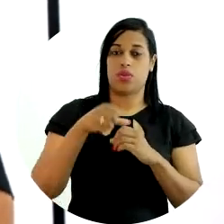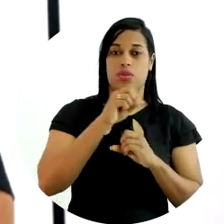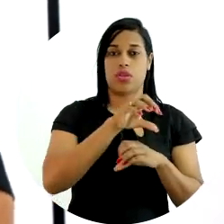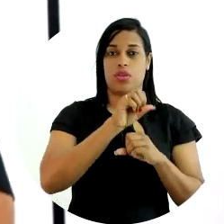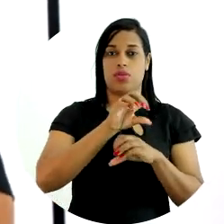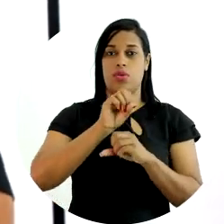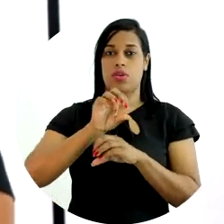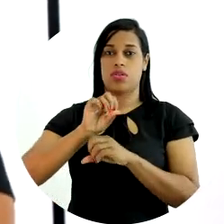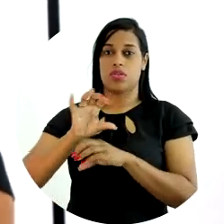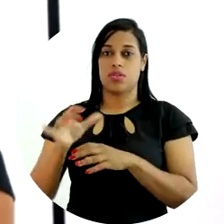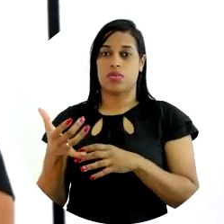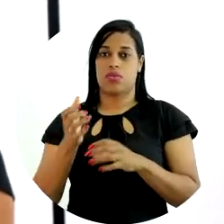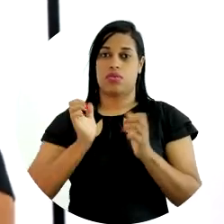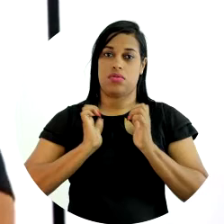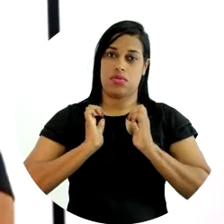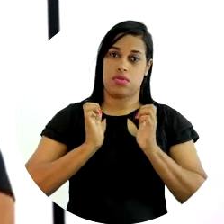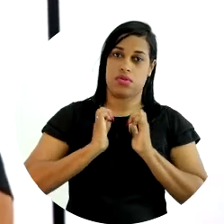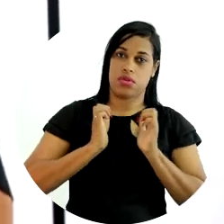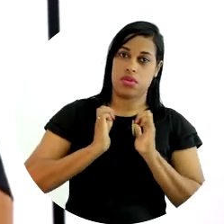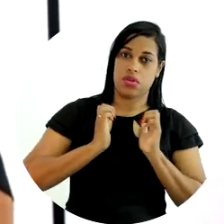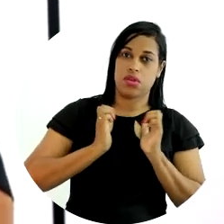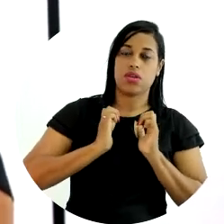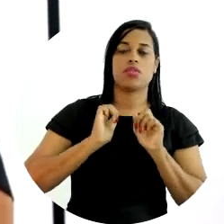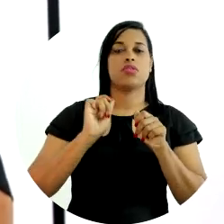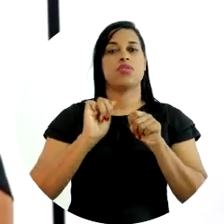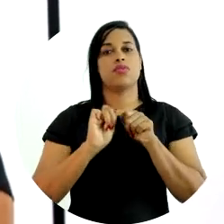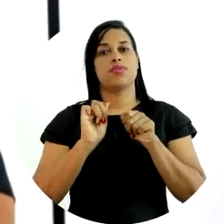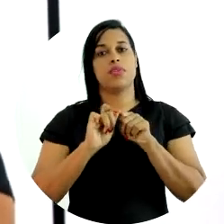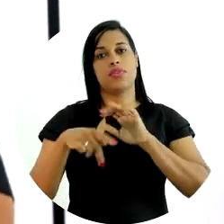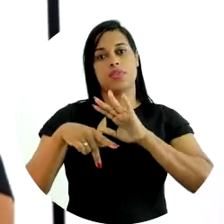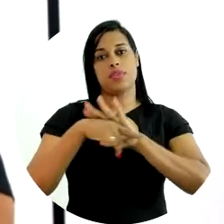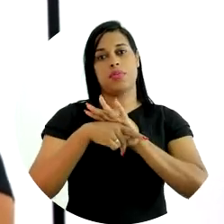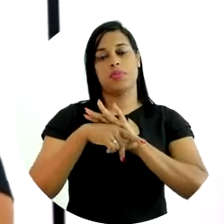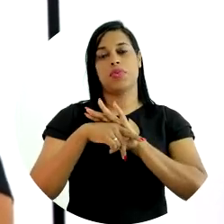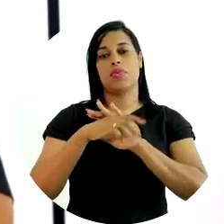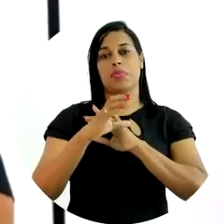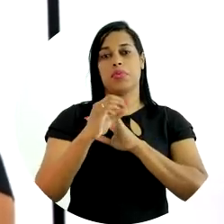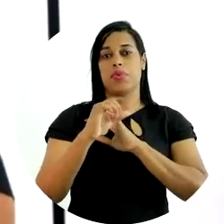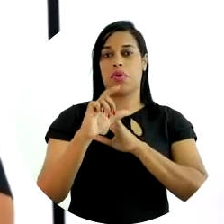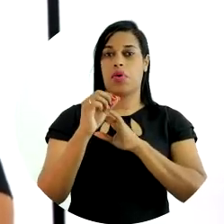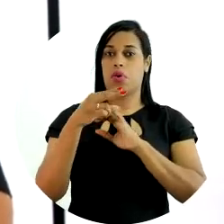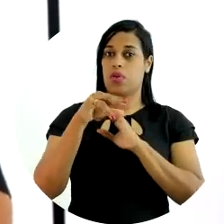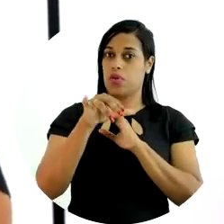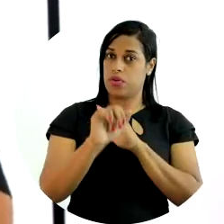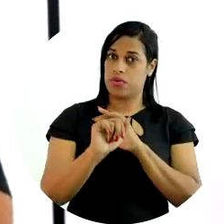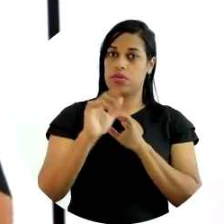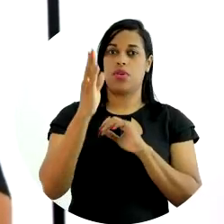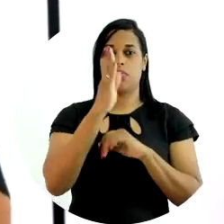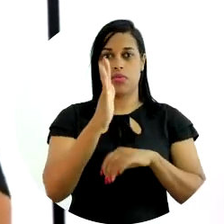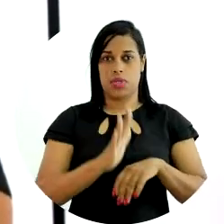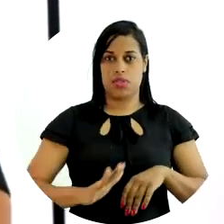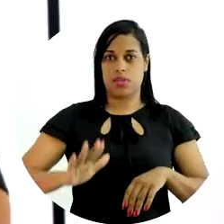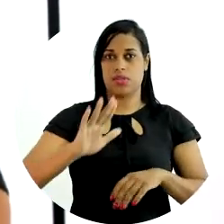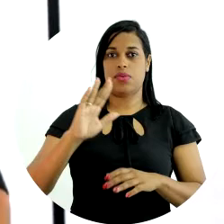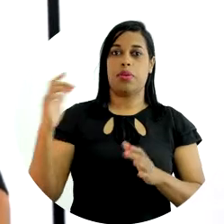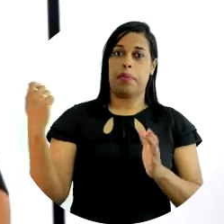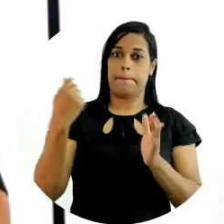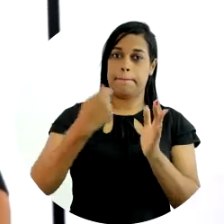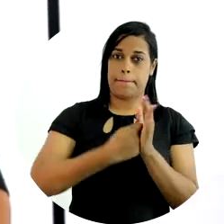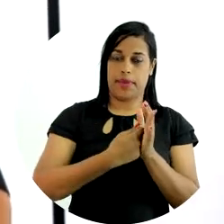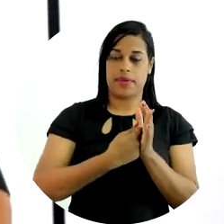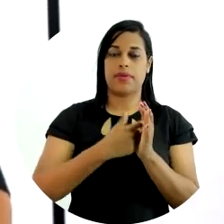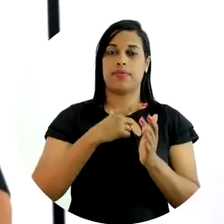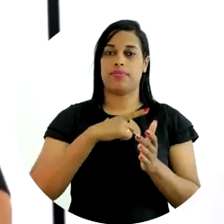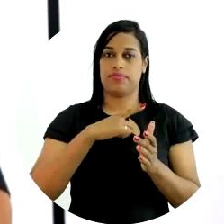custeio de toda a educação seria a partir das riquezas produzidas na própria colônia. Nessa época, o Brasil, enquanto colônia,